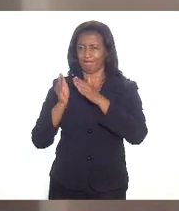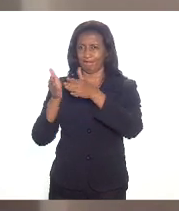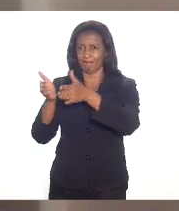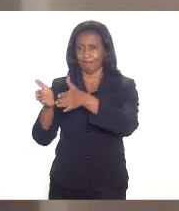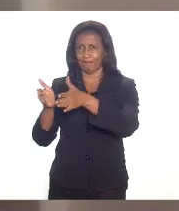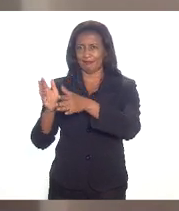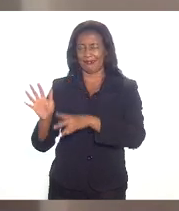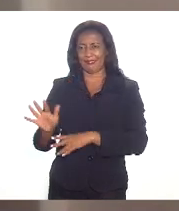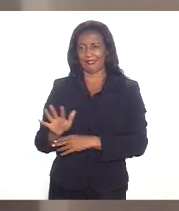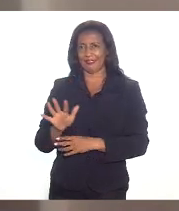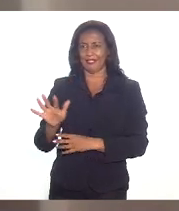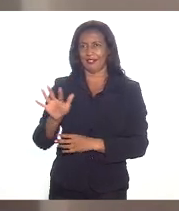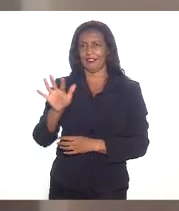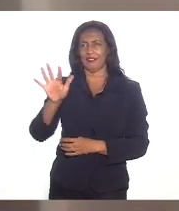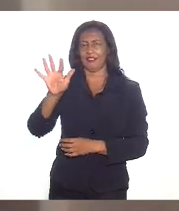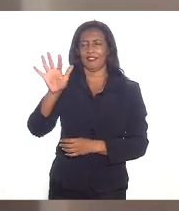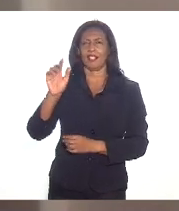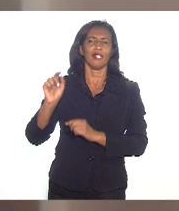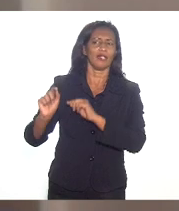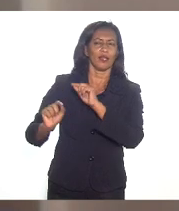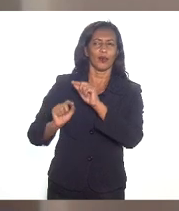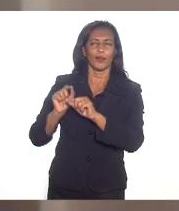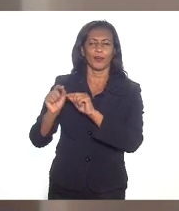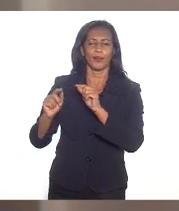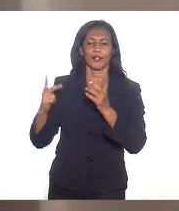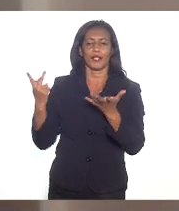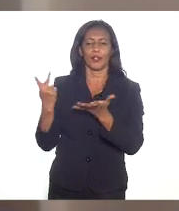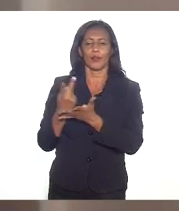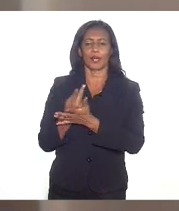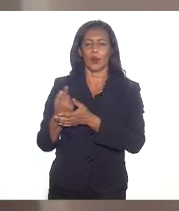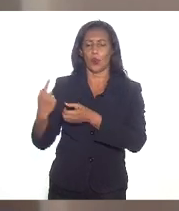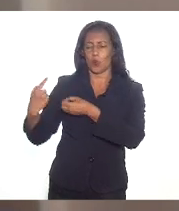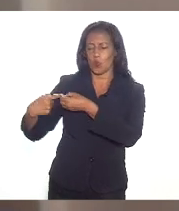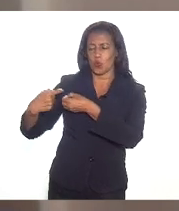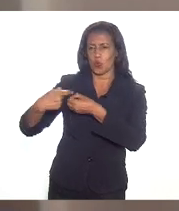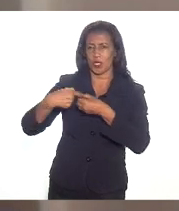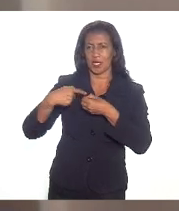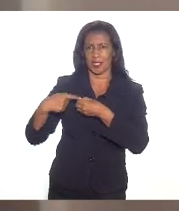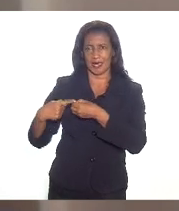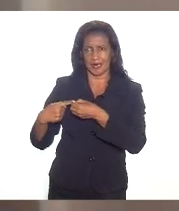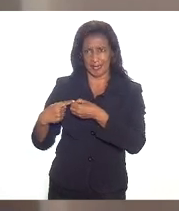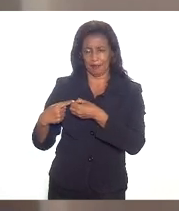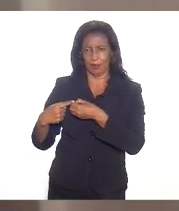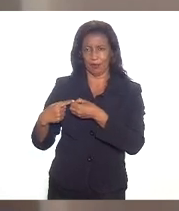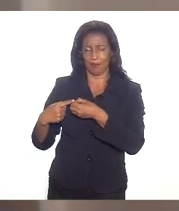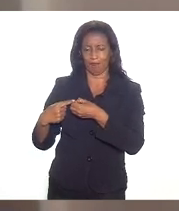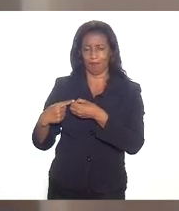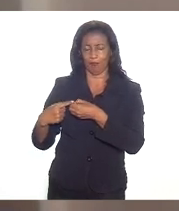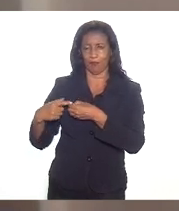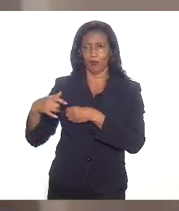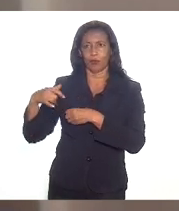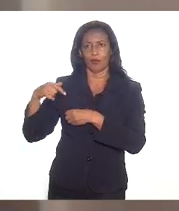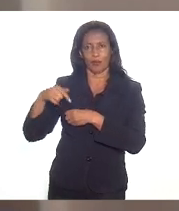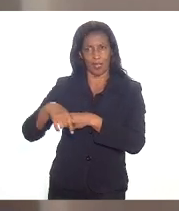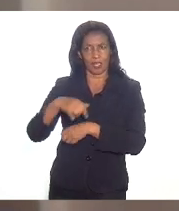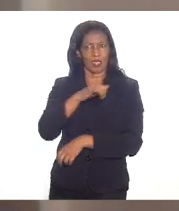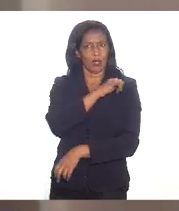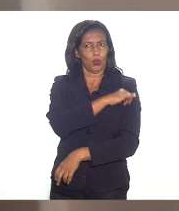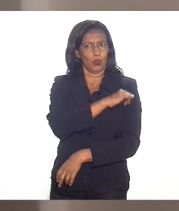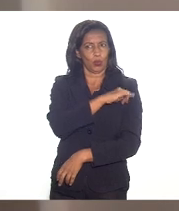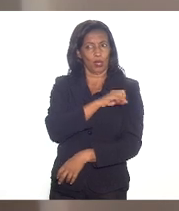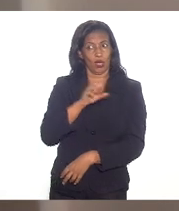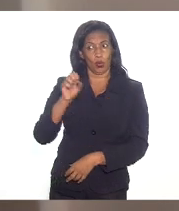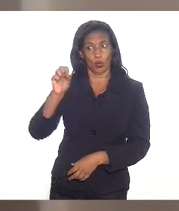dele, mas o fato é que a gente pega o ranking dos municípios, das periferias da região metropolitana, dos estados e regiões